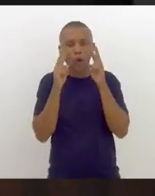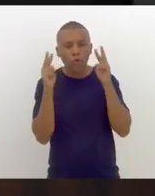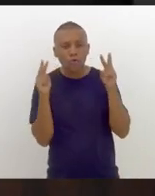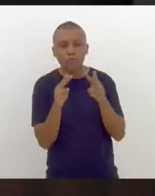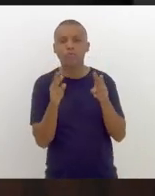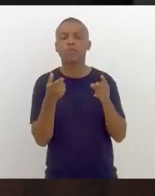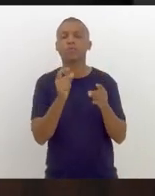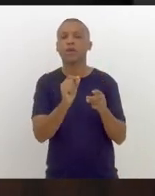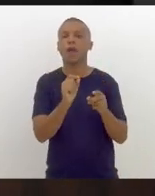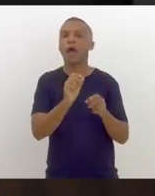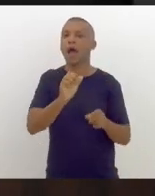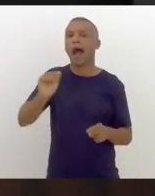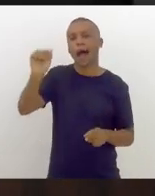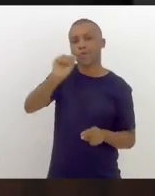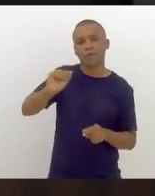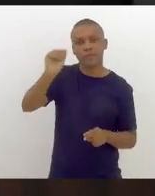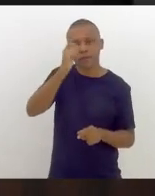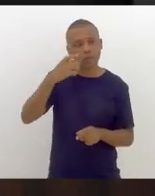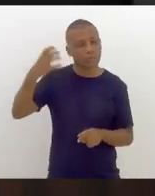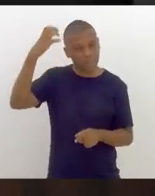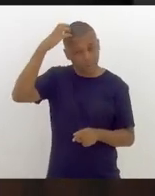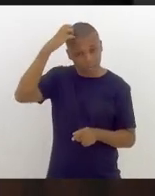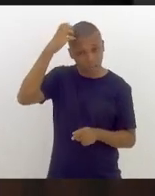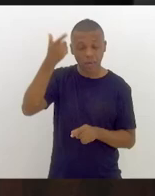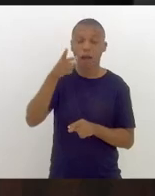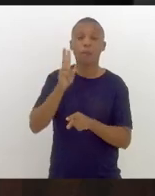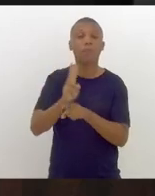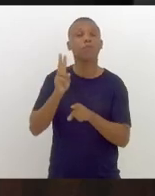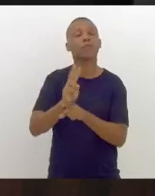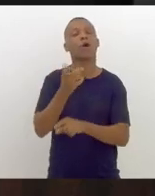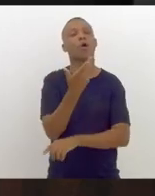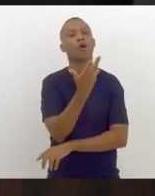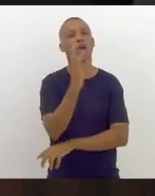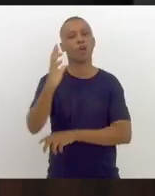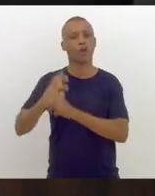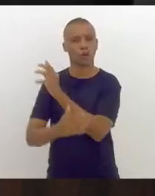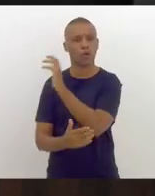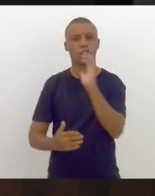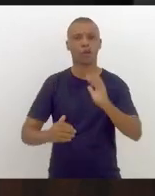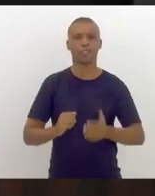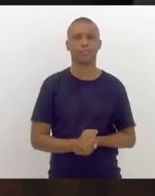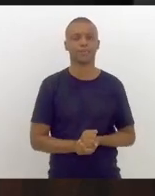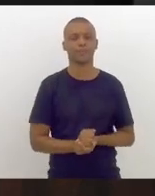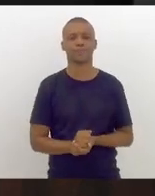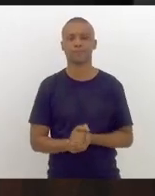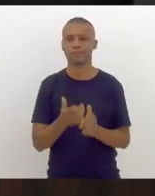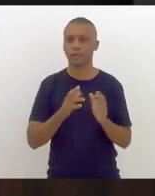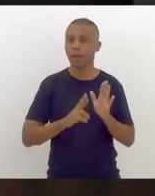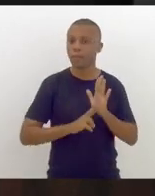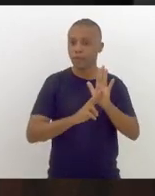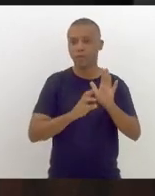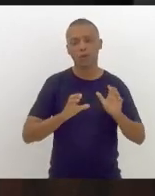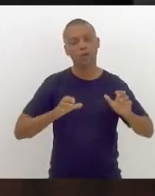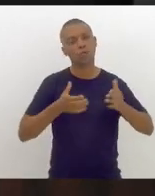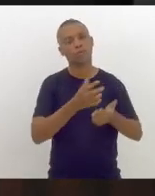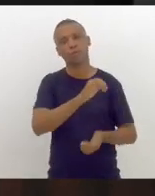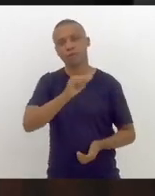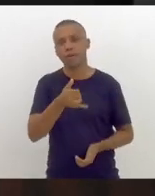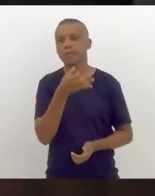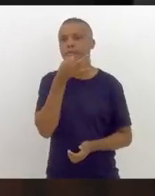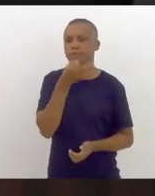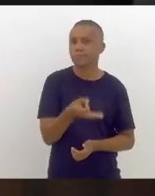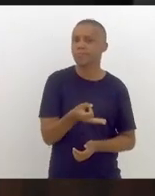de proteção ecológica dependendo de parecidos das comissões de condição justiça e de normas internas pela comissão de condição Justiça Deputado Luiz